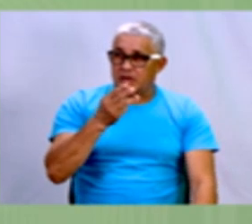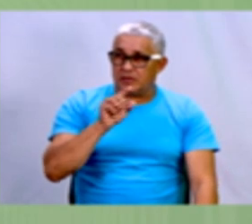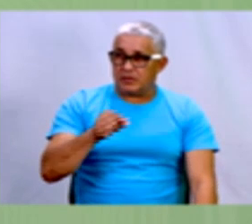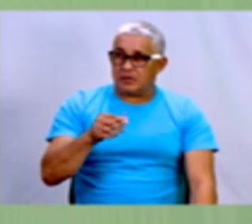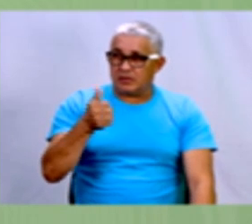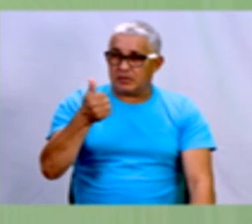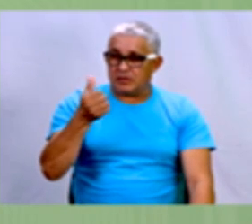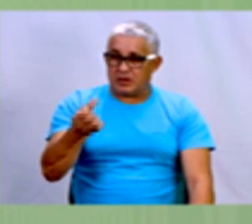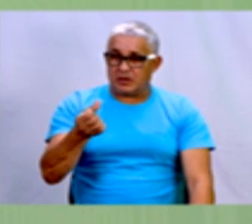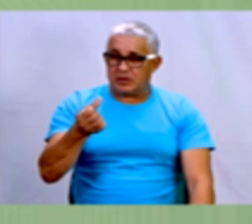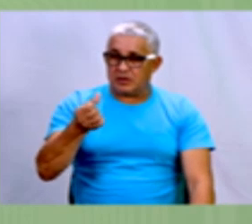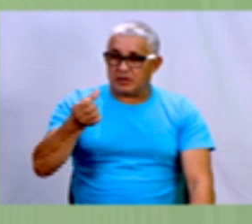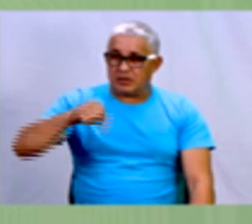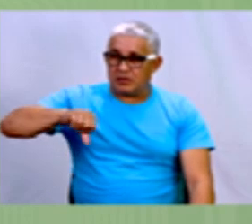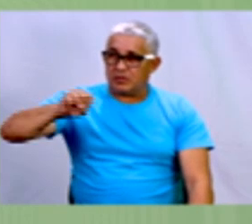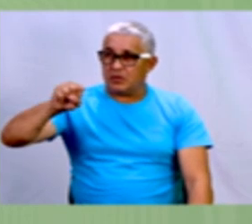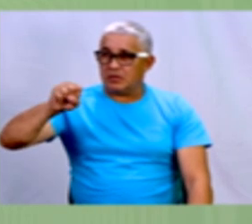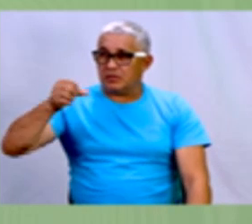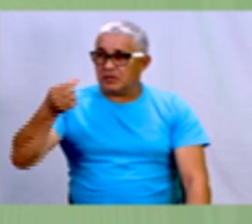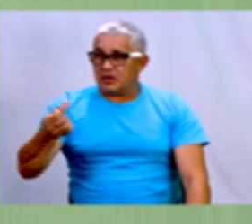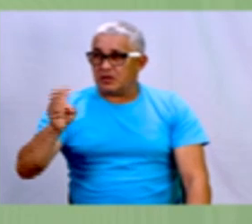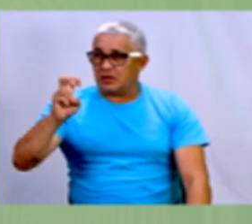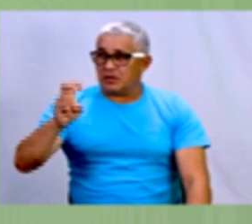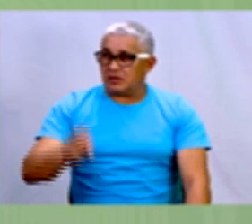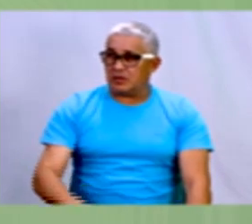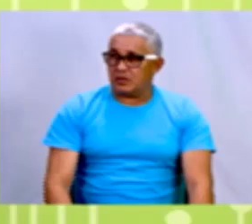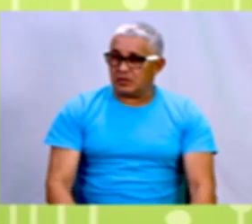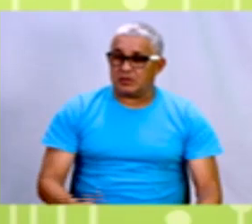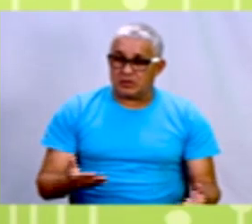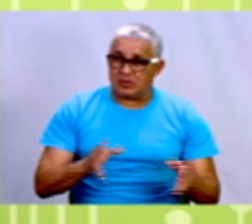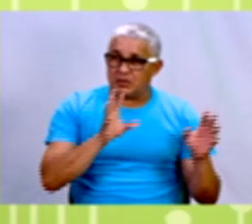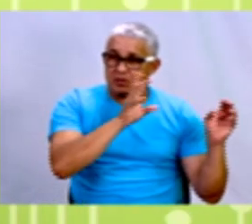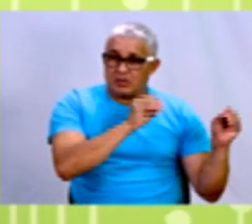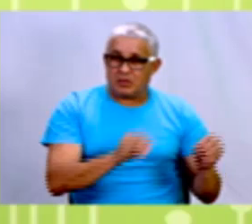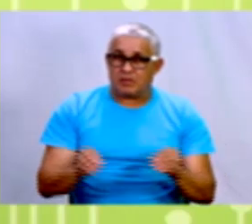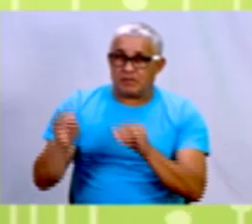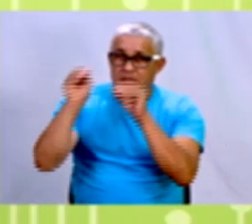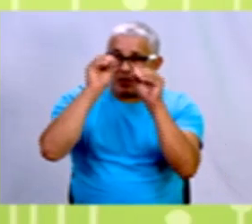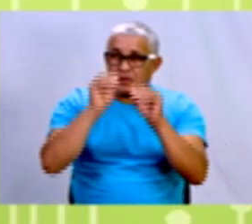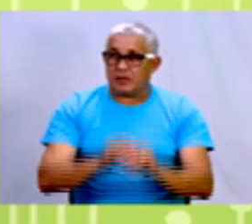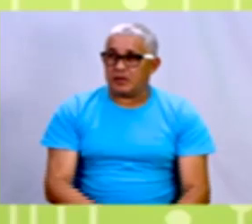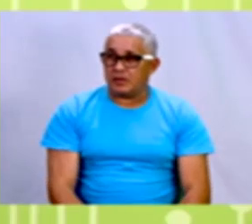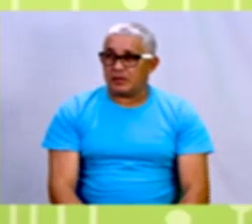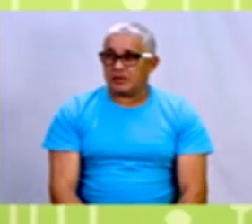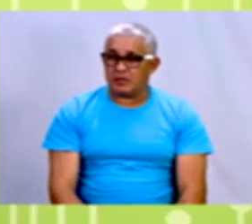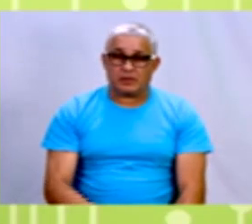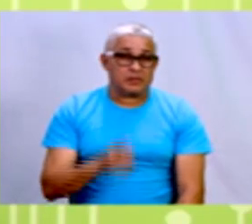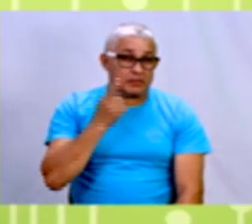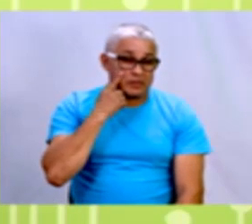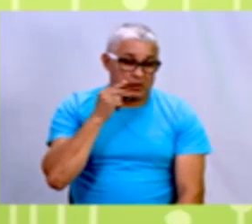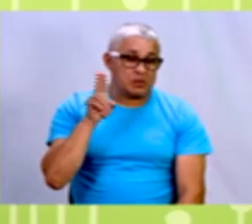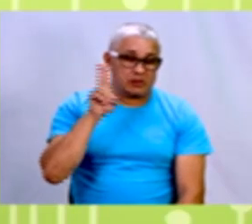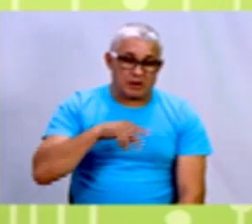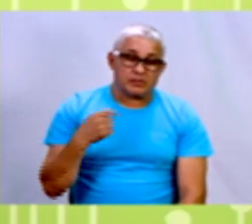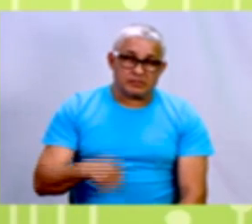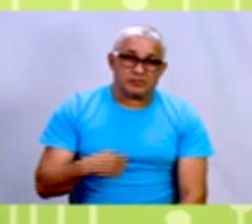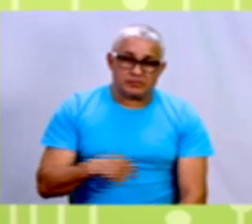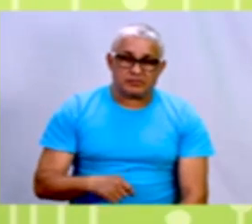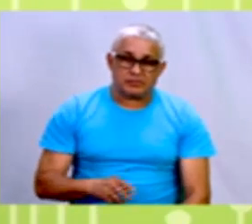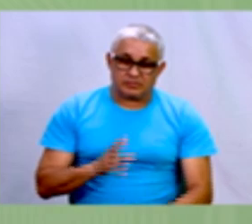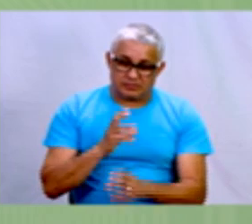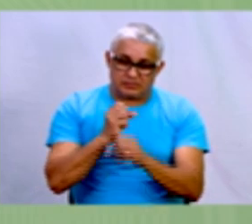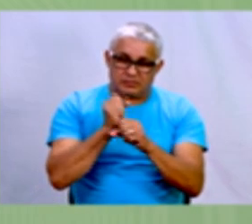3,169865, tá? Então, agora a gente vai pegar esse valor, vai transportar aqui para a próxima tela, para vocês verem que a gente vai usar ele para a